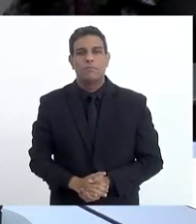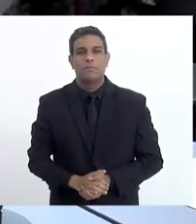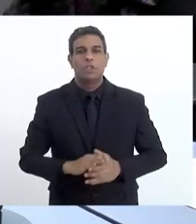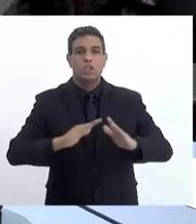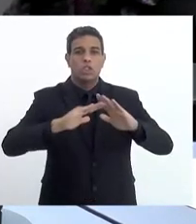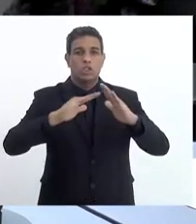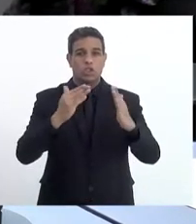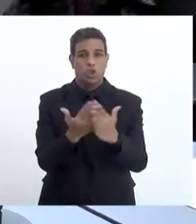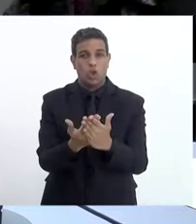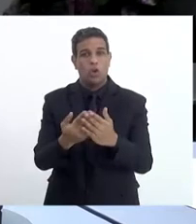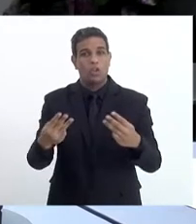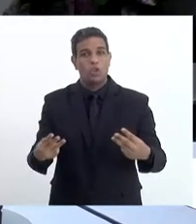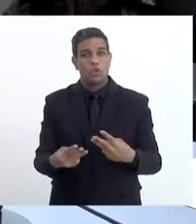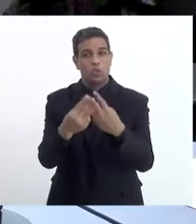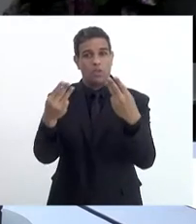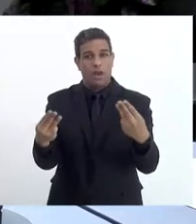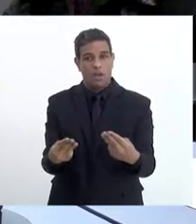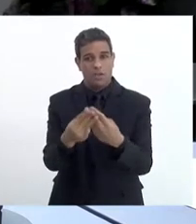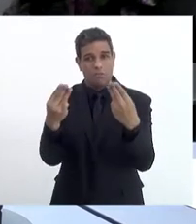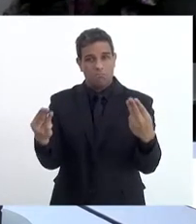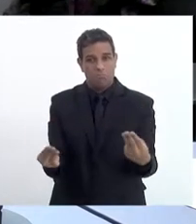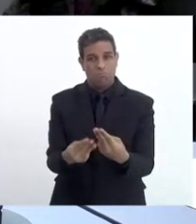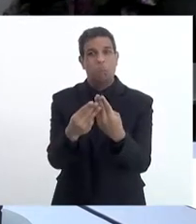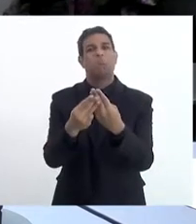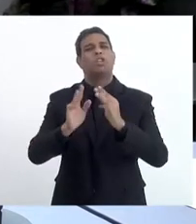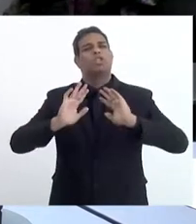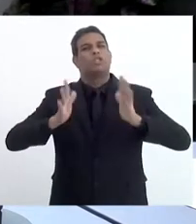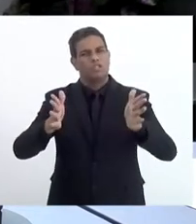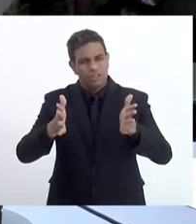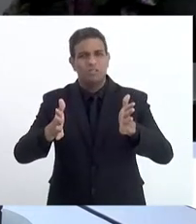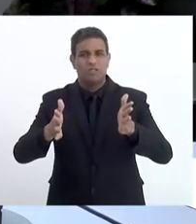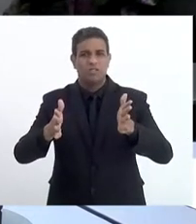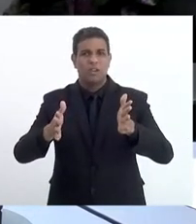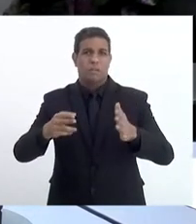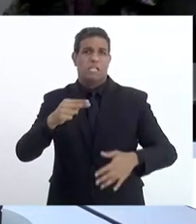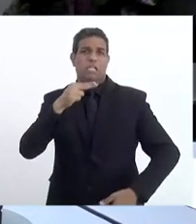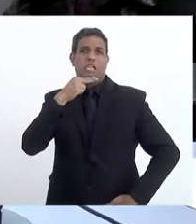escola judaica, como já teve minha neta,